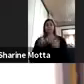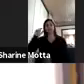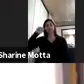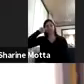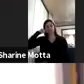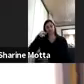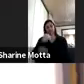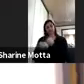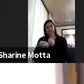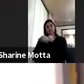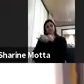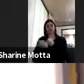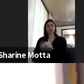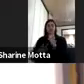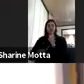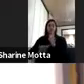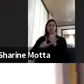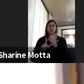que